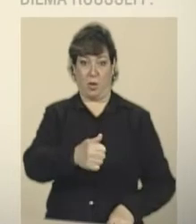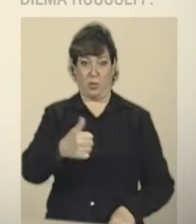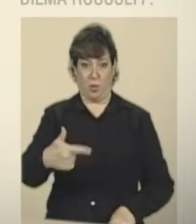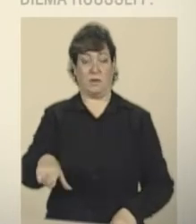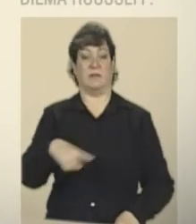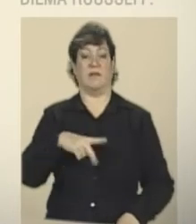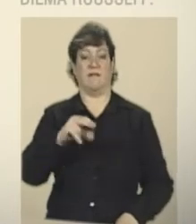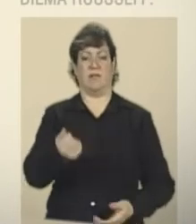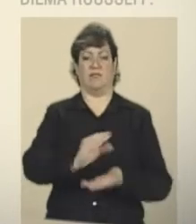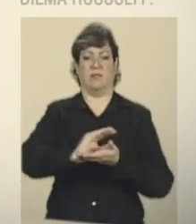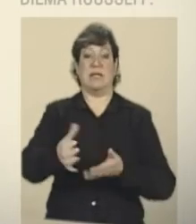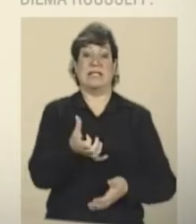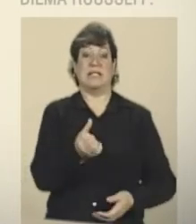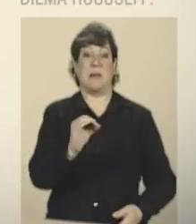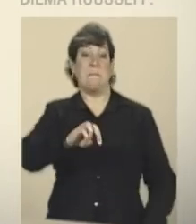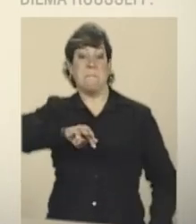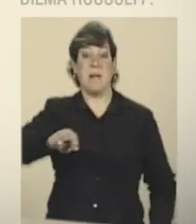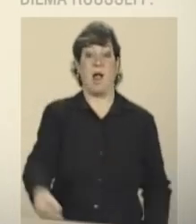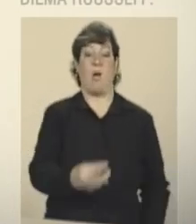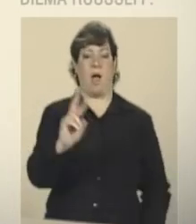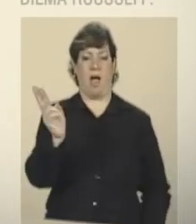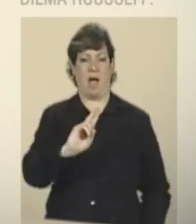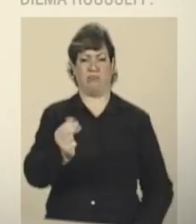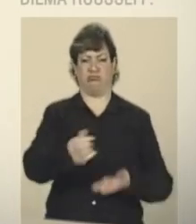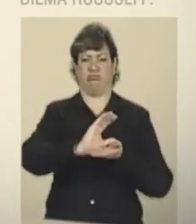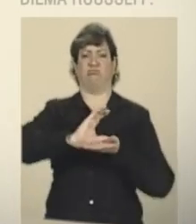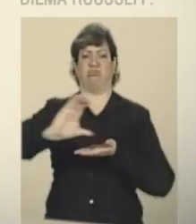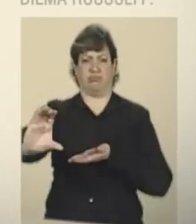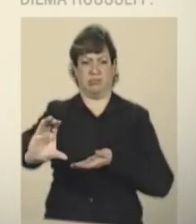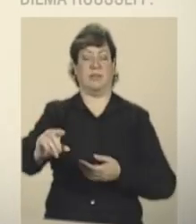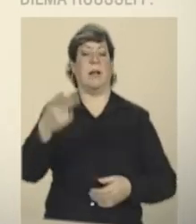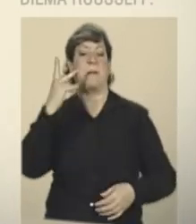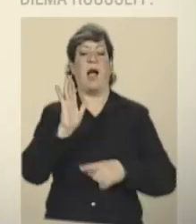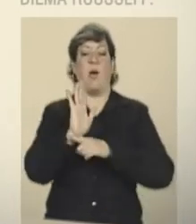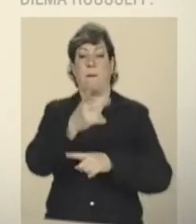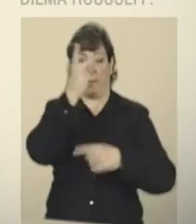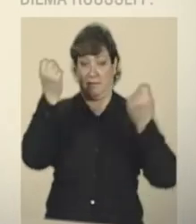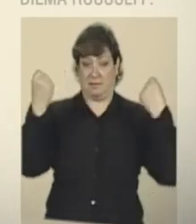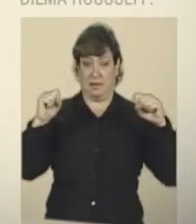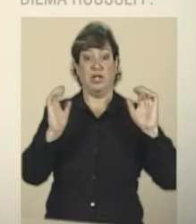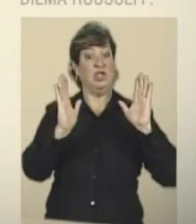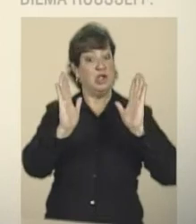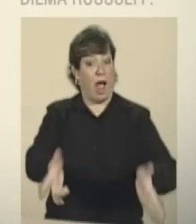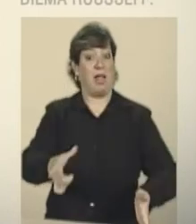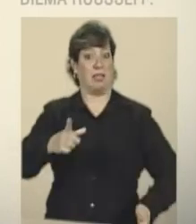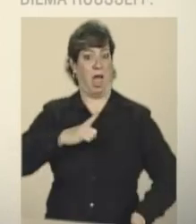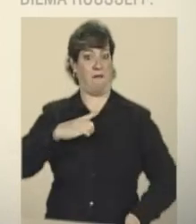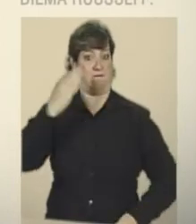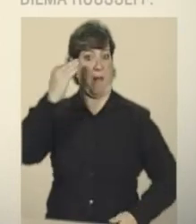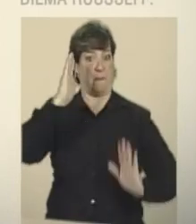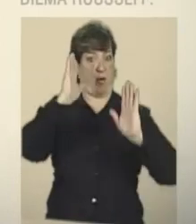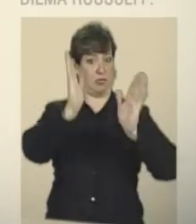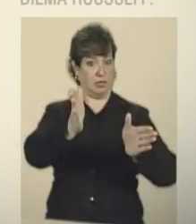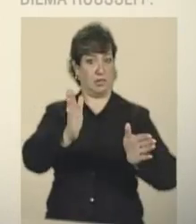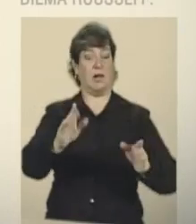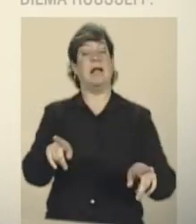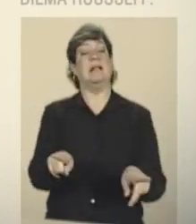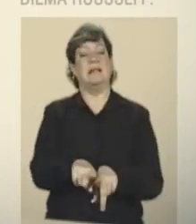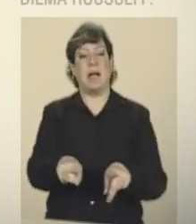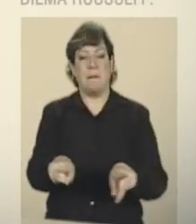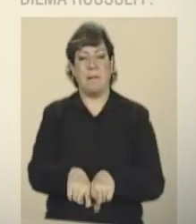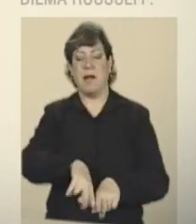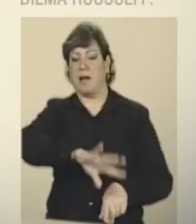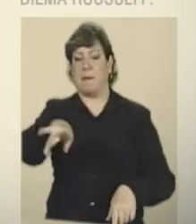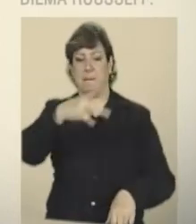investir Luciano 60 milhões de reais para apoiar tanto os atletas que já estão no topo do alto rendimento